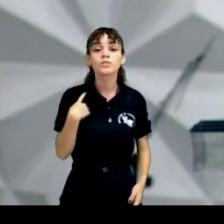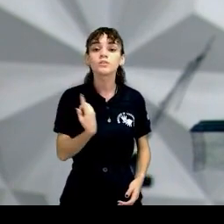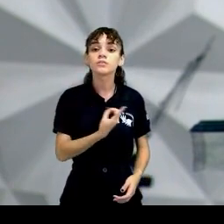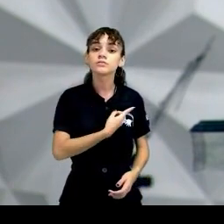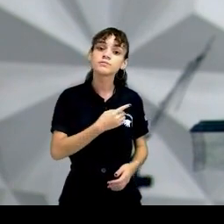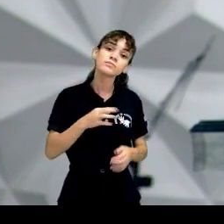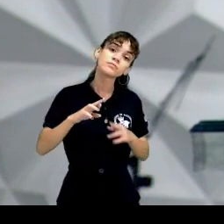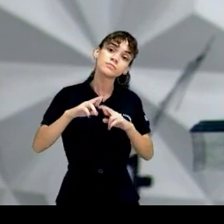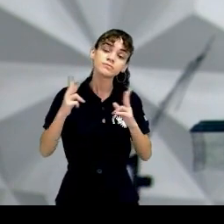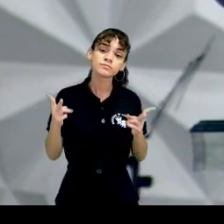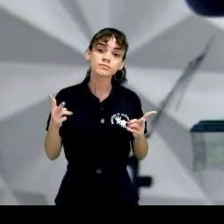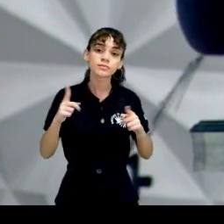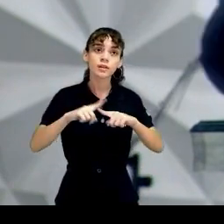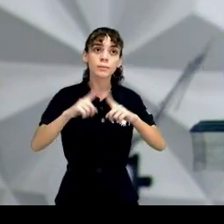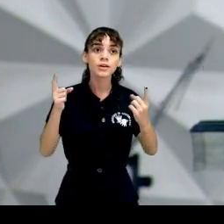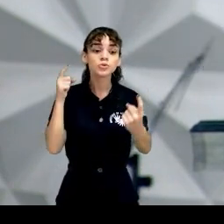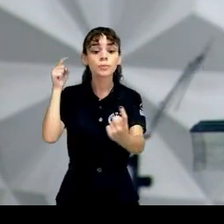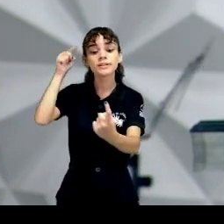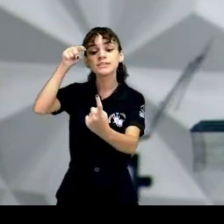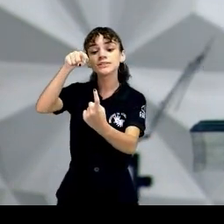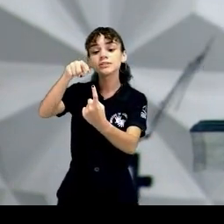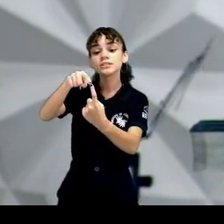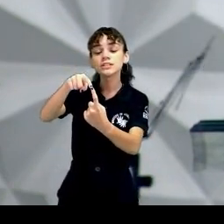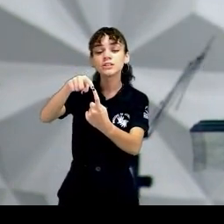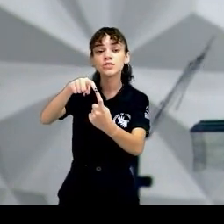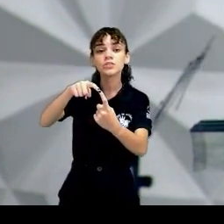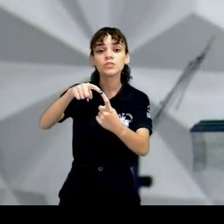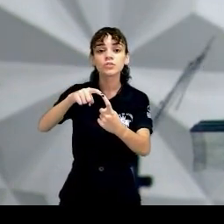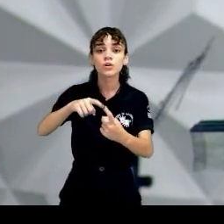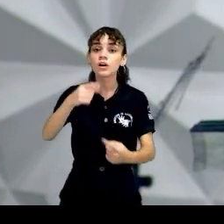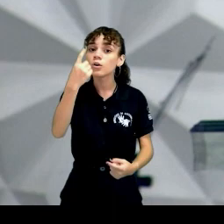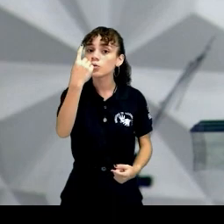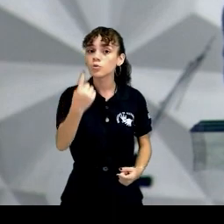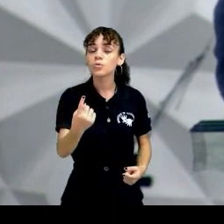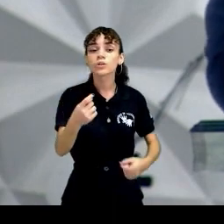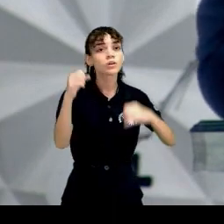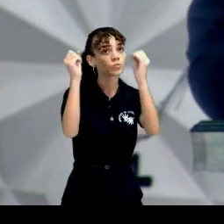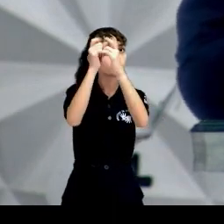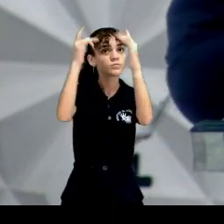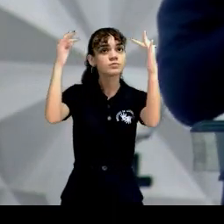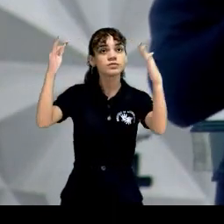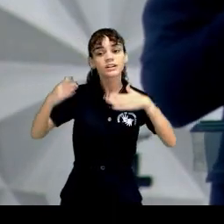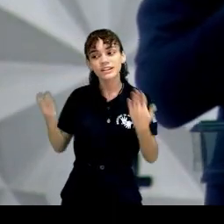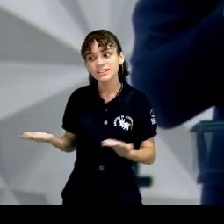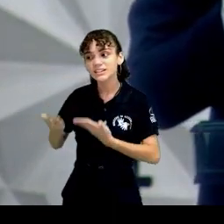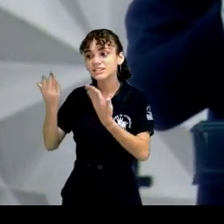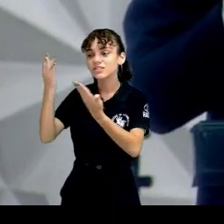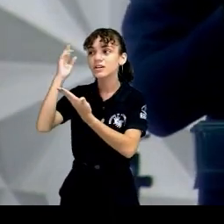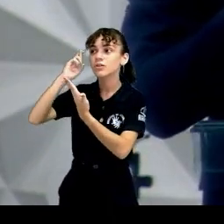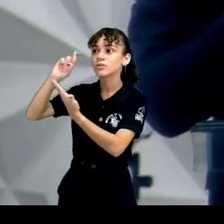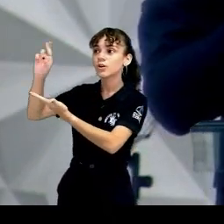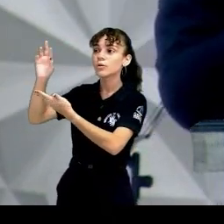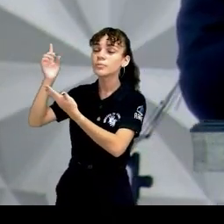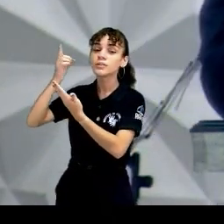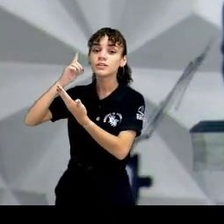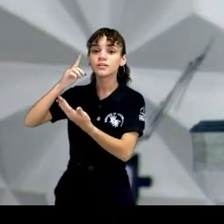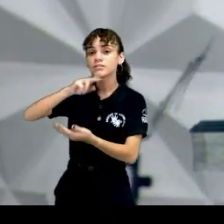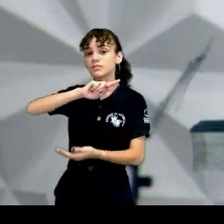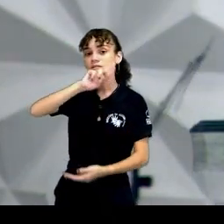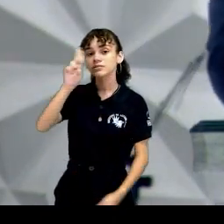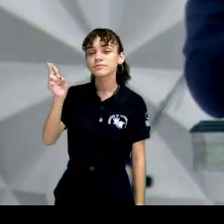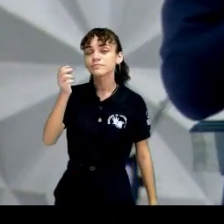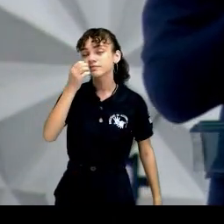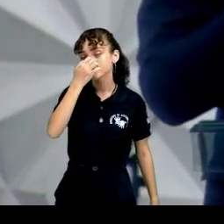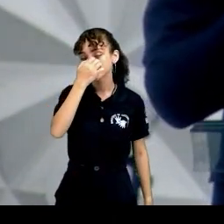só, glorificar e exaltar o nome do nosso Deus. E o texto que lemos no verso 12, ele diz assim,